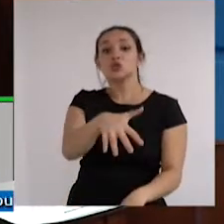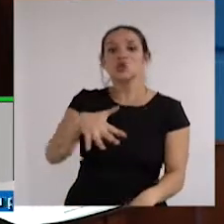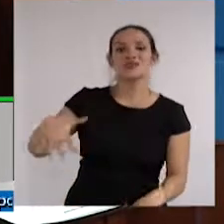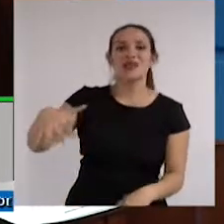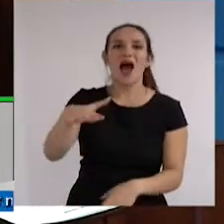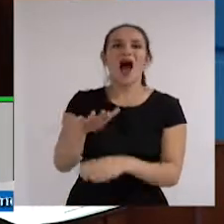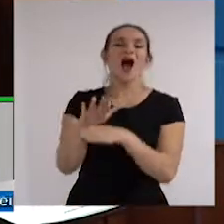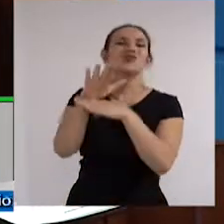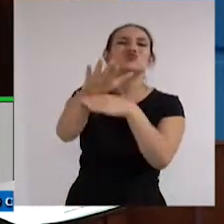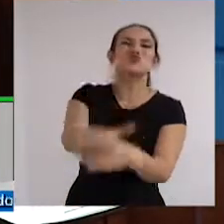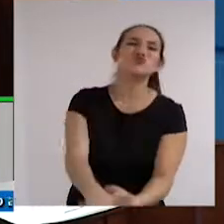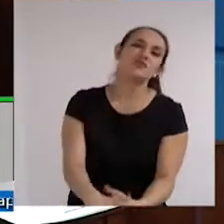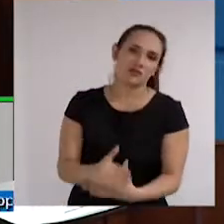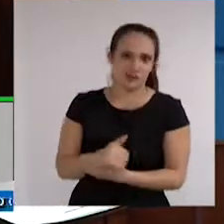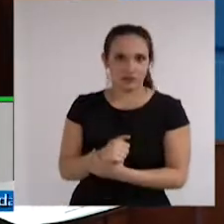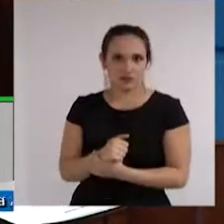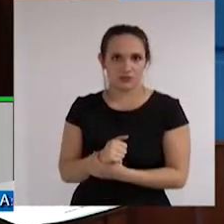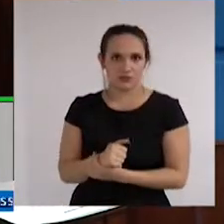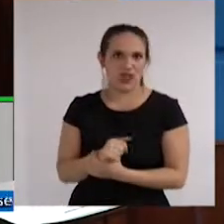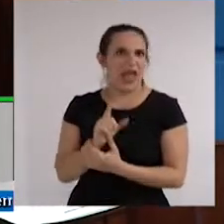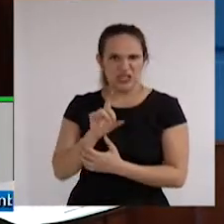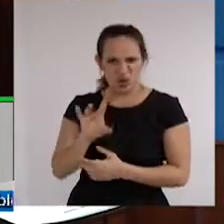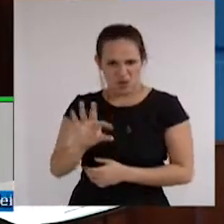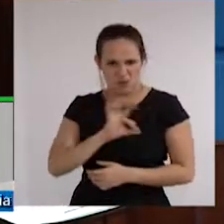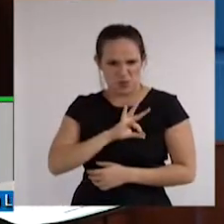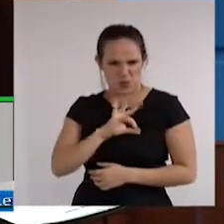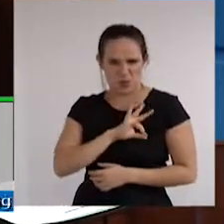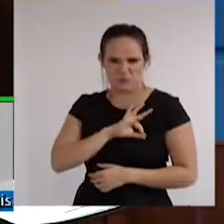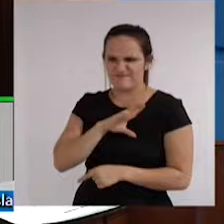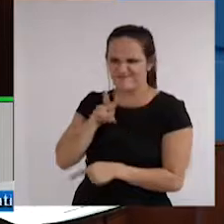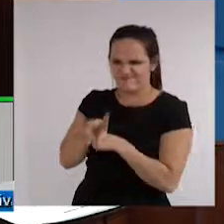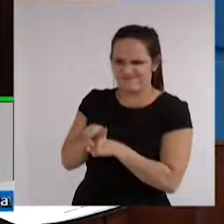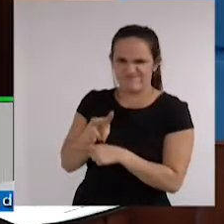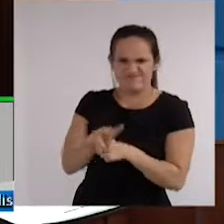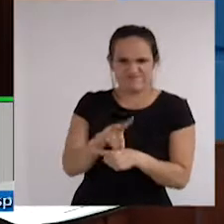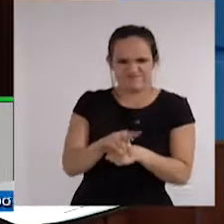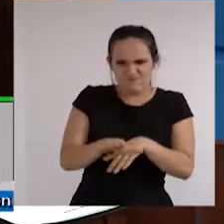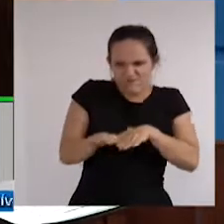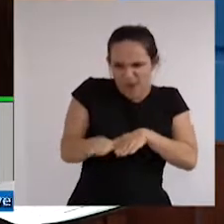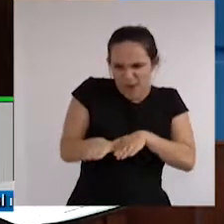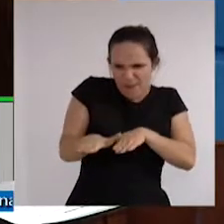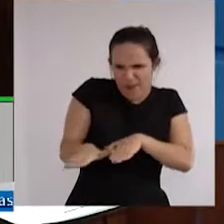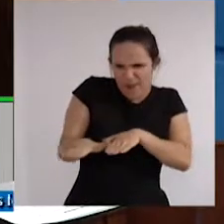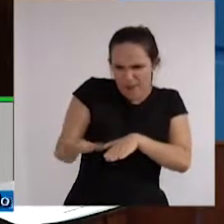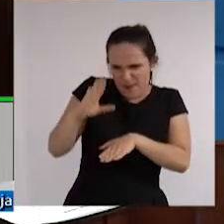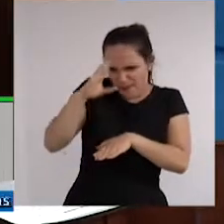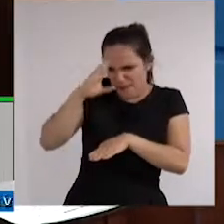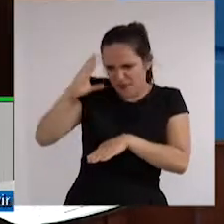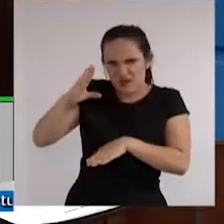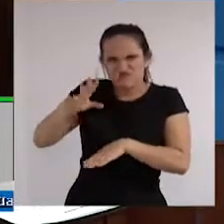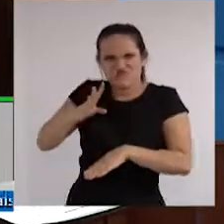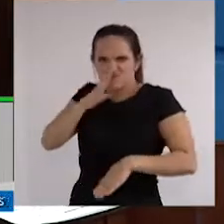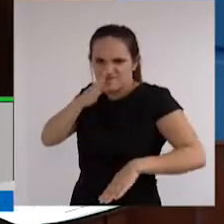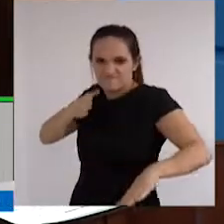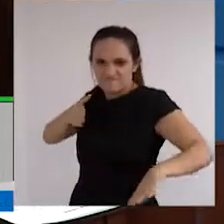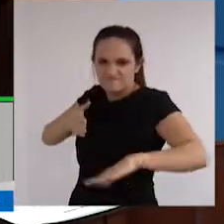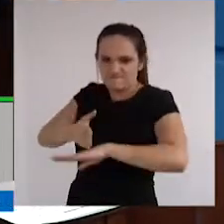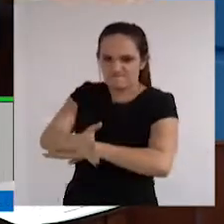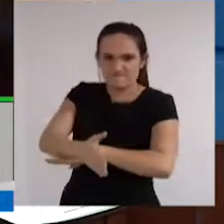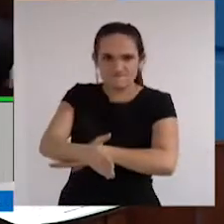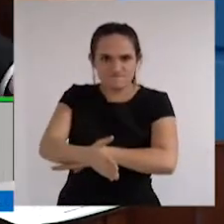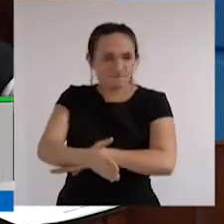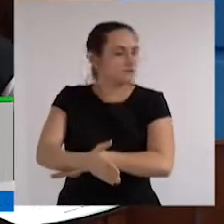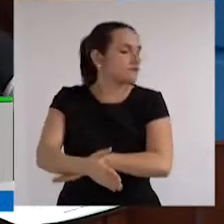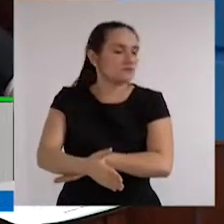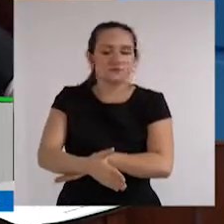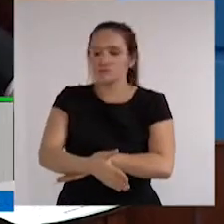é apenas policiamento nas ruas, exército, intervenção federal que se combate